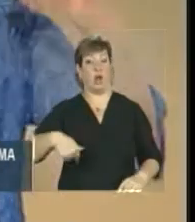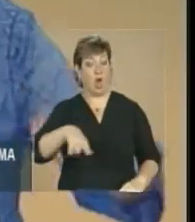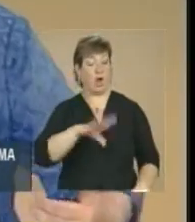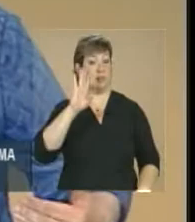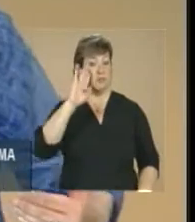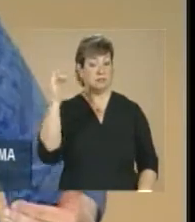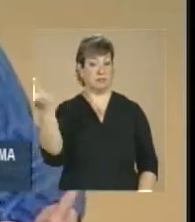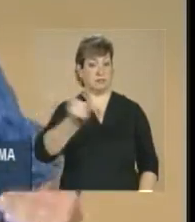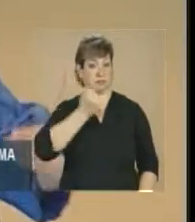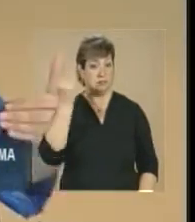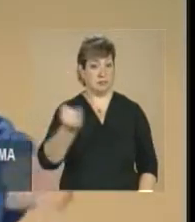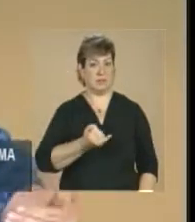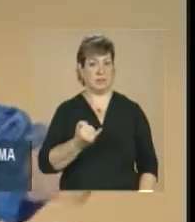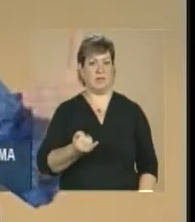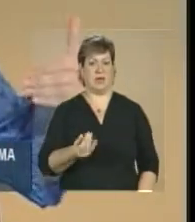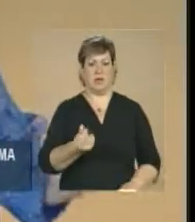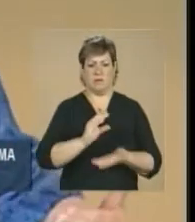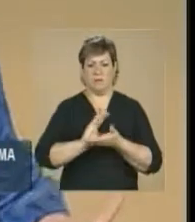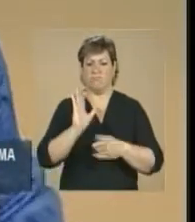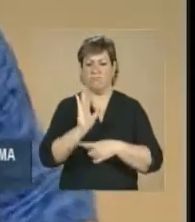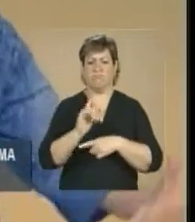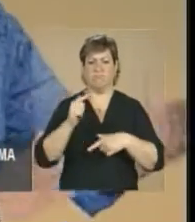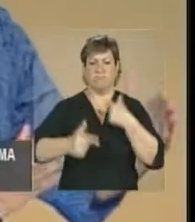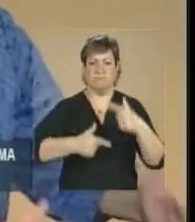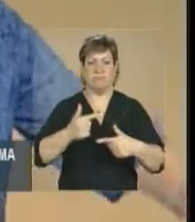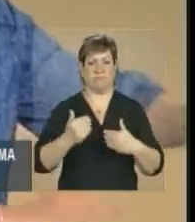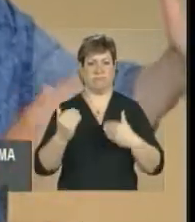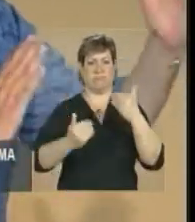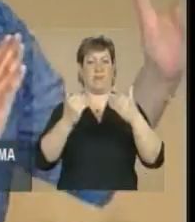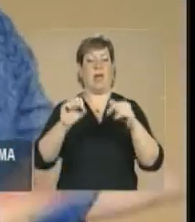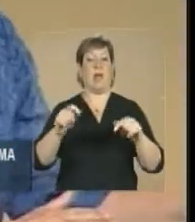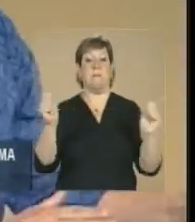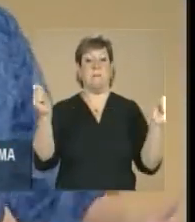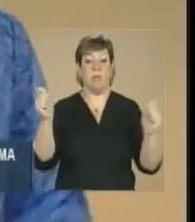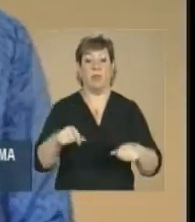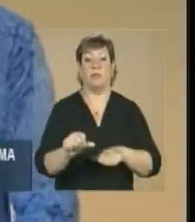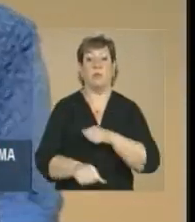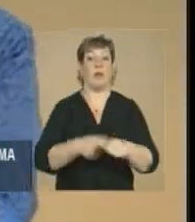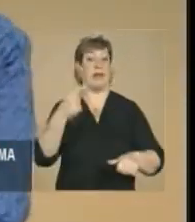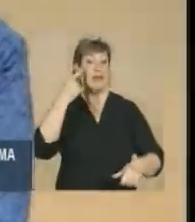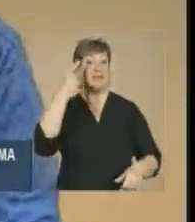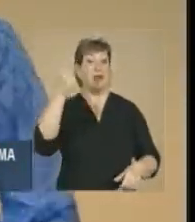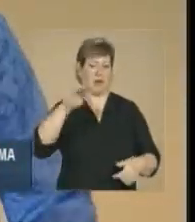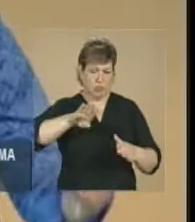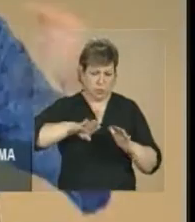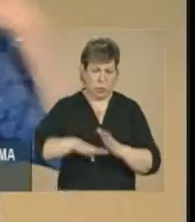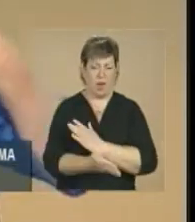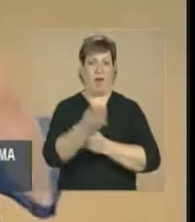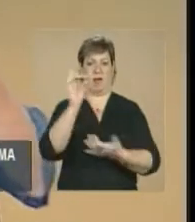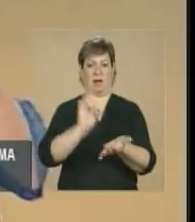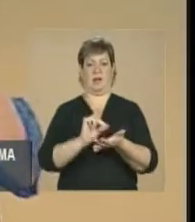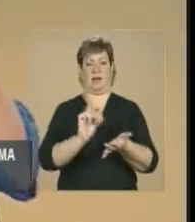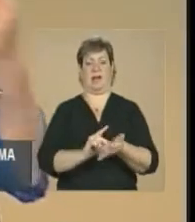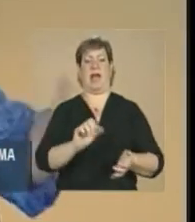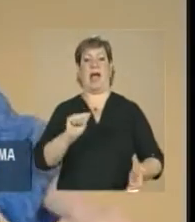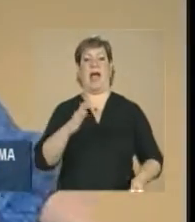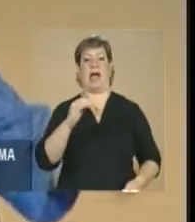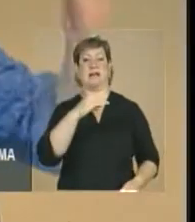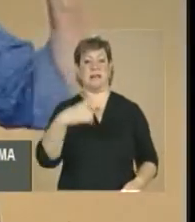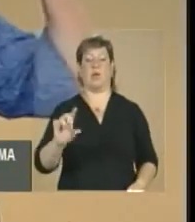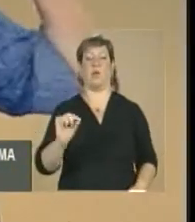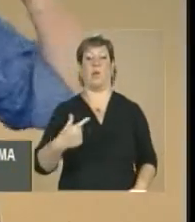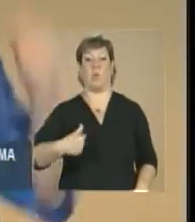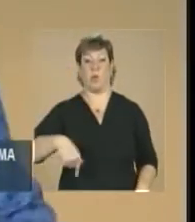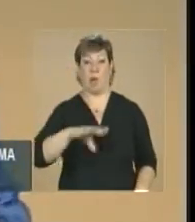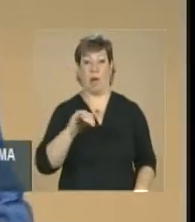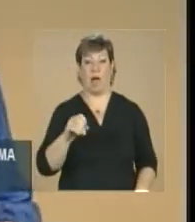tem de ser nessa capacidade de transformar ideia em ação. E, no nosso caso, temos de fazer